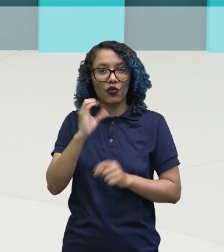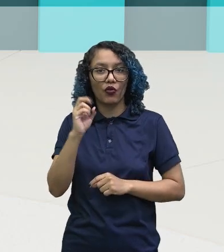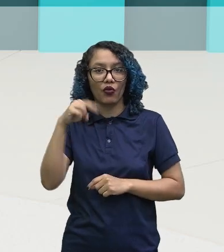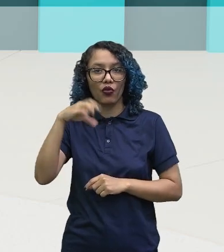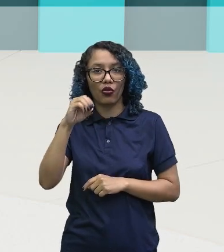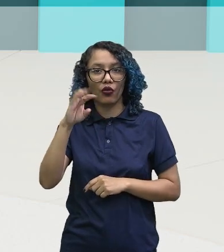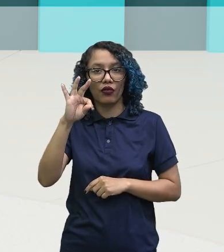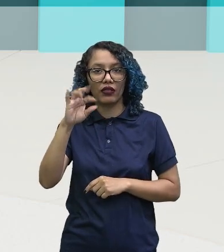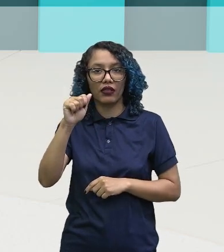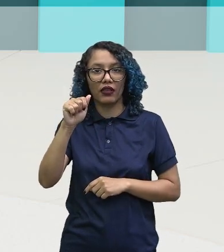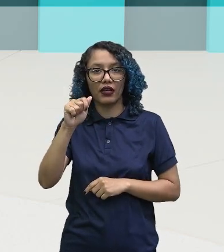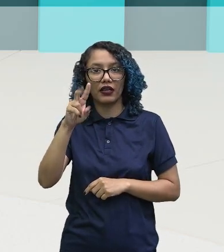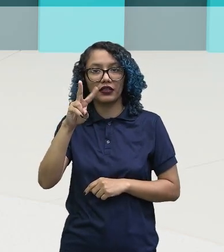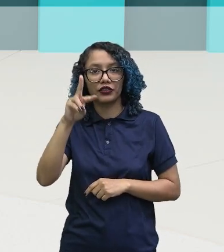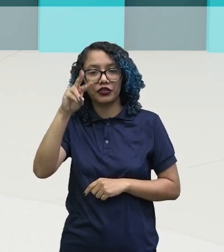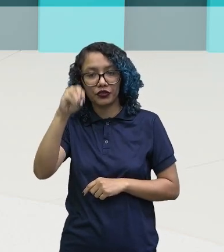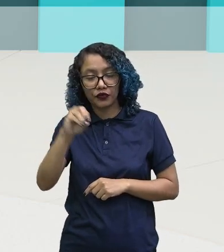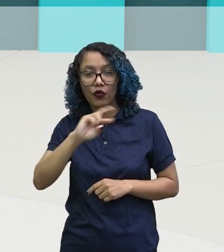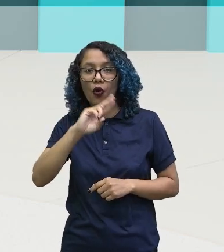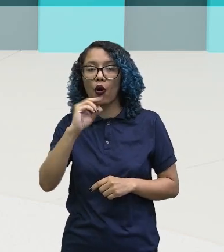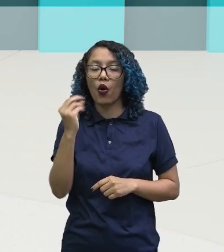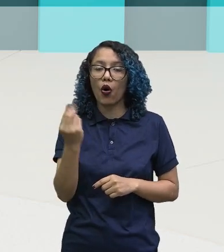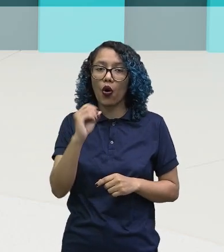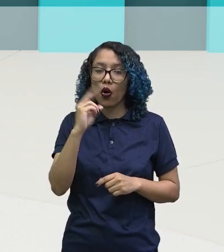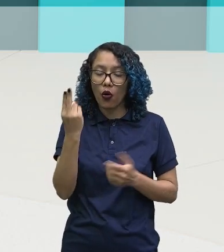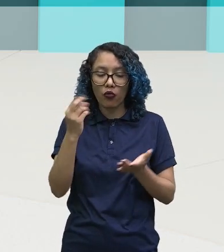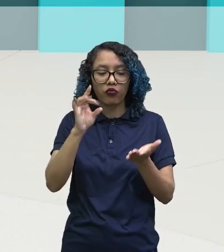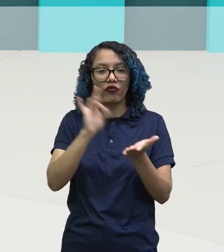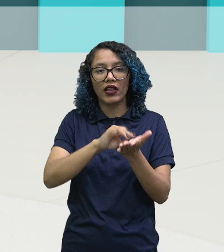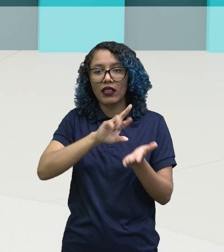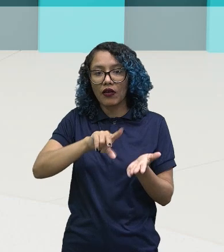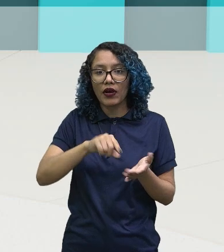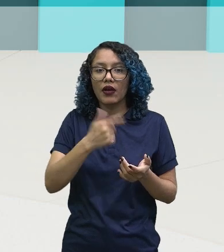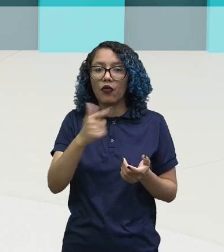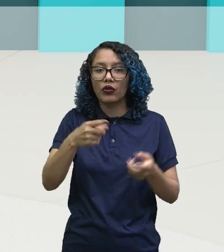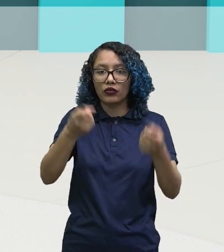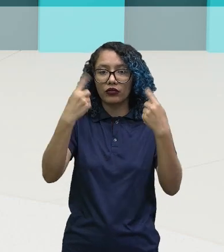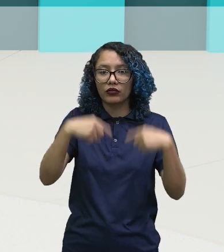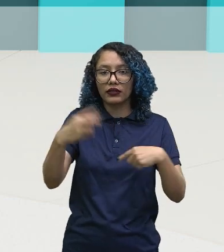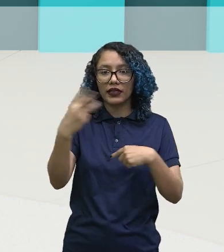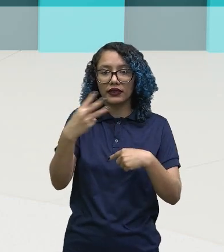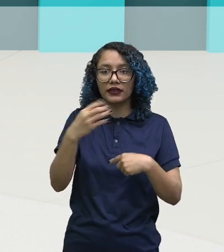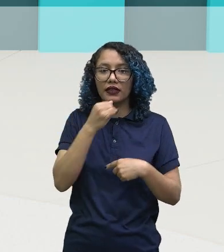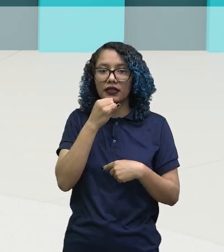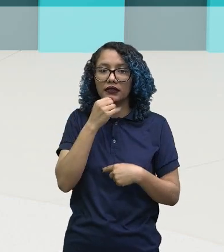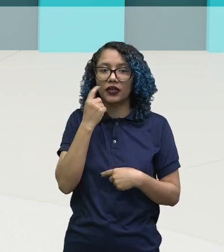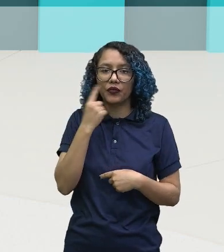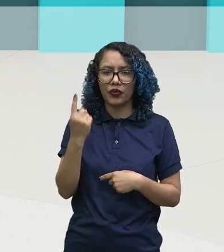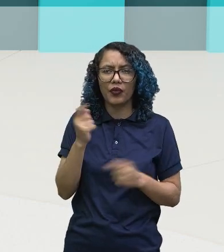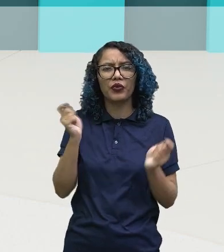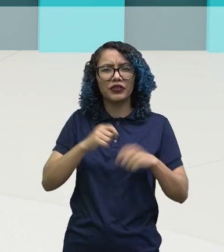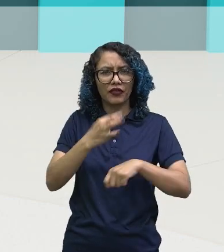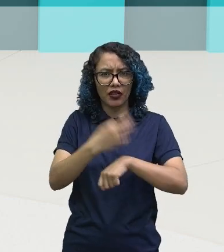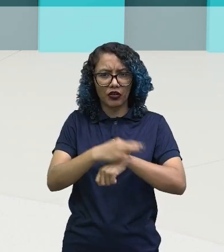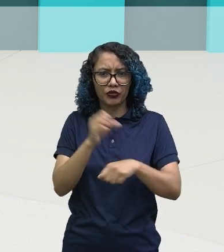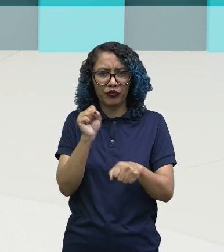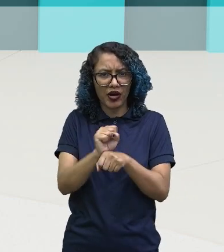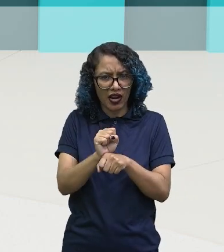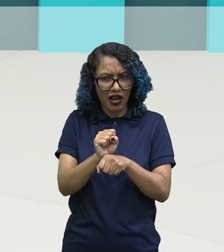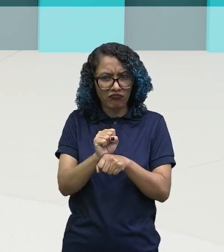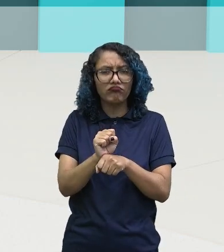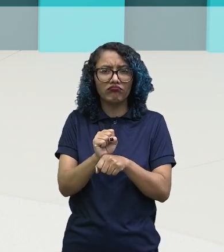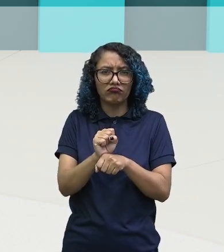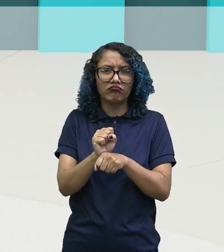conotativo, ok? Agora, se eu falo, o relógio parou de funcionar, de fato, o relógio pode parar de funcionar. Então, sentido real,